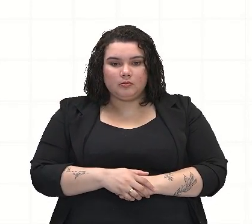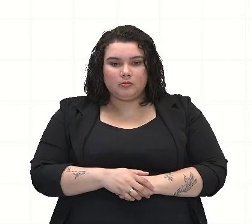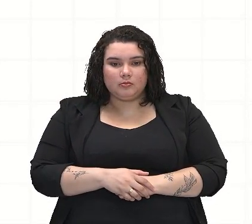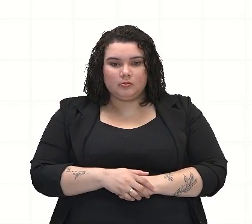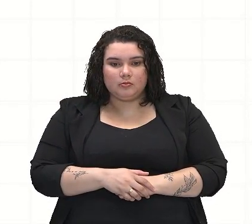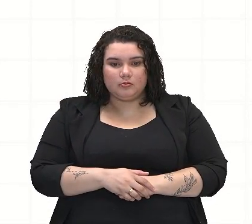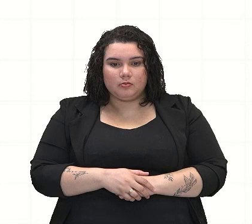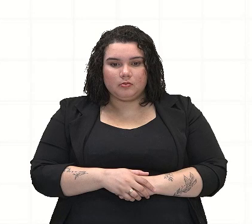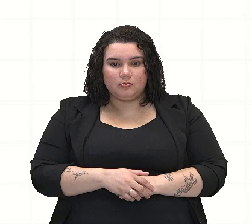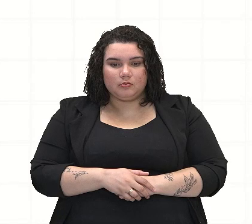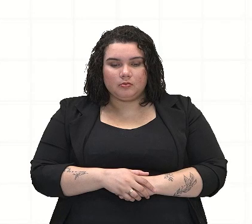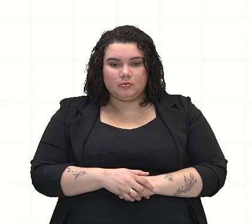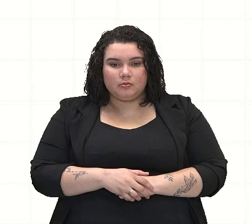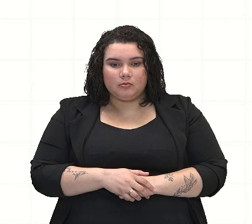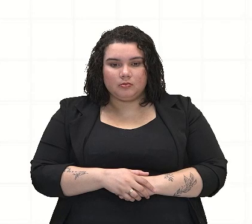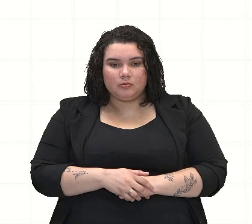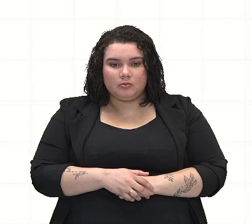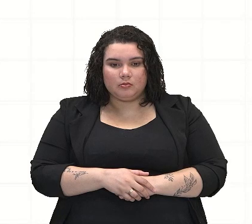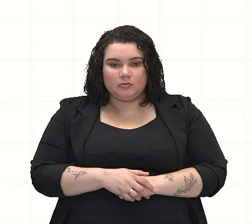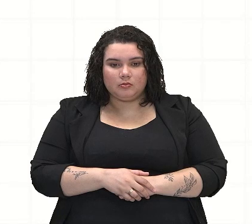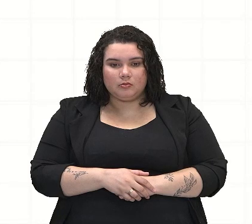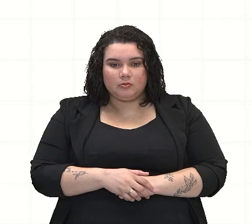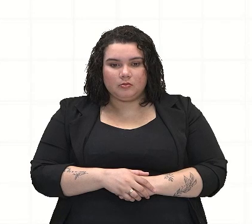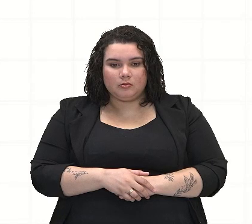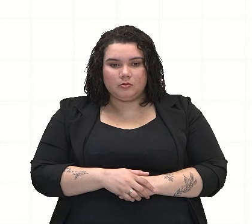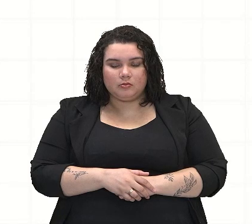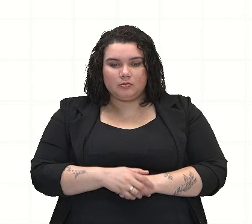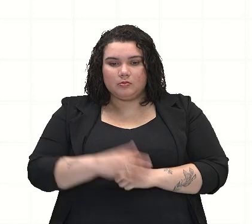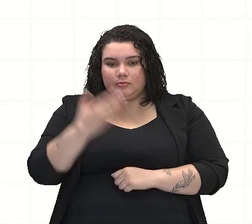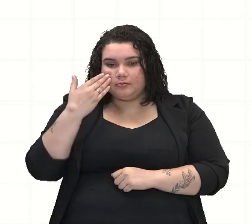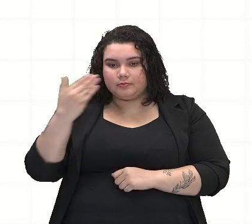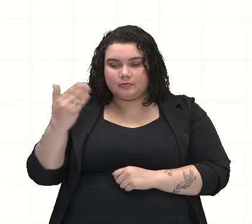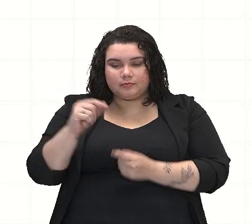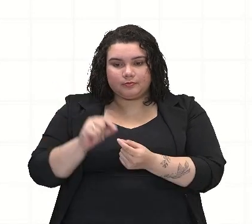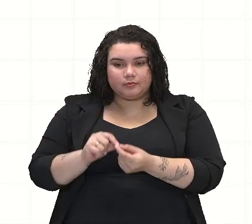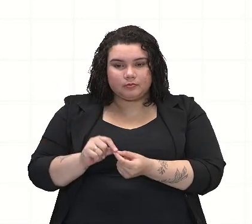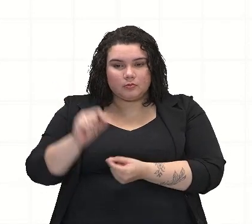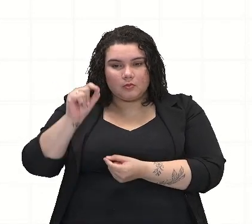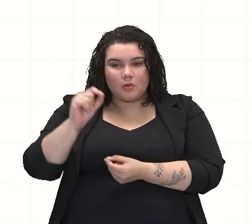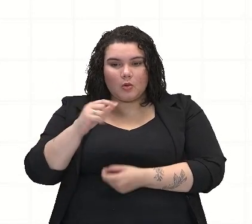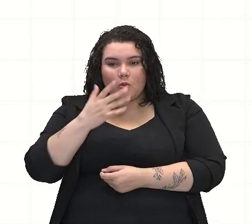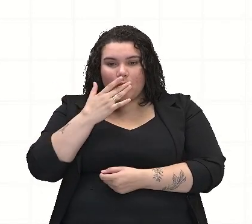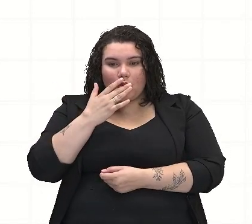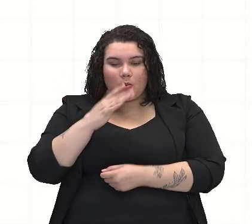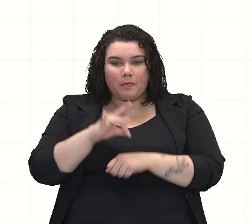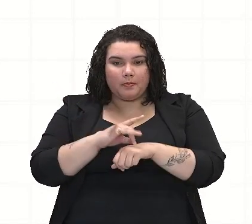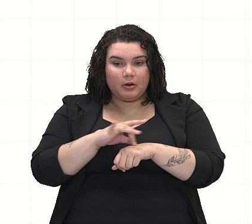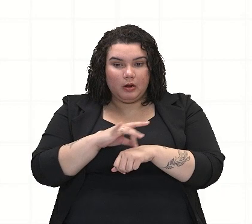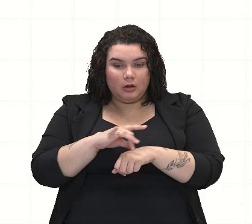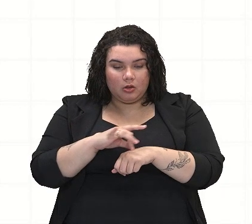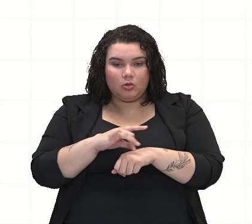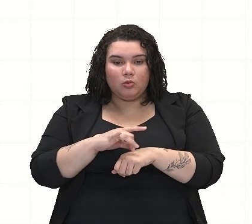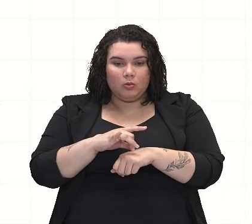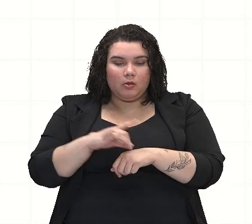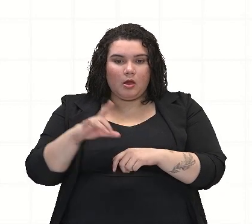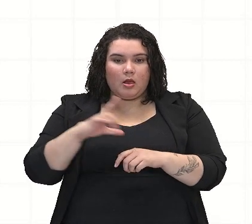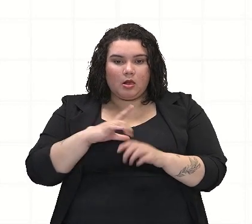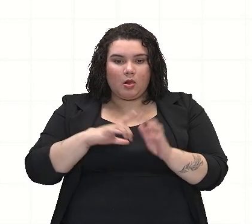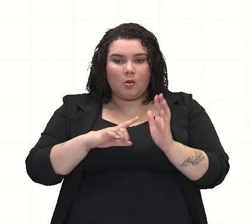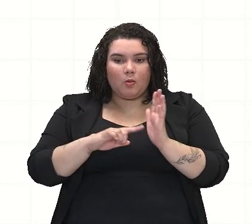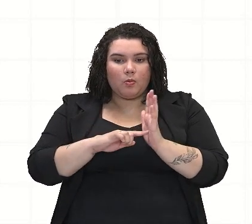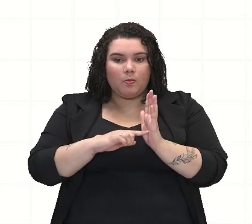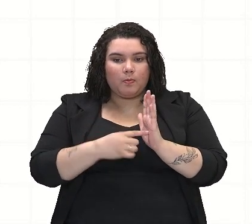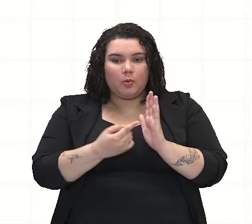ela tem que passar bem aqui no ponto médio. Tá? E